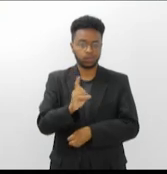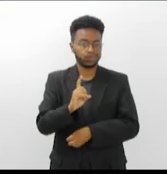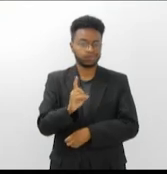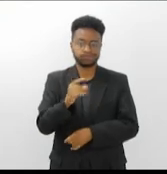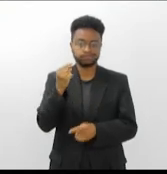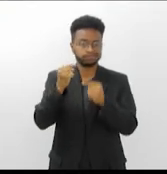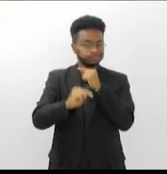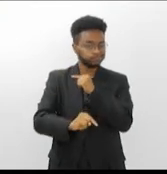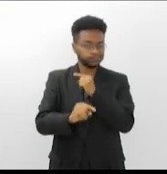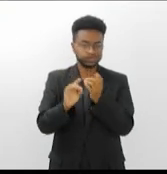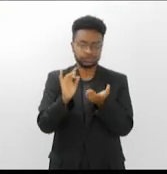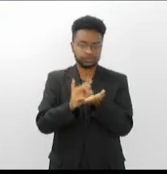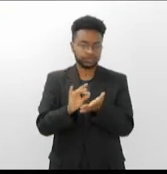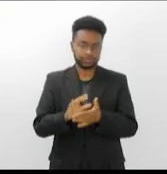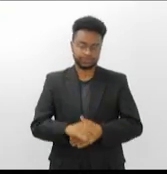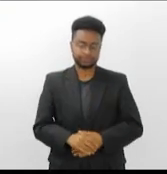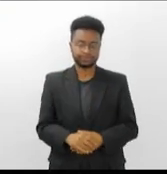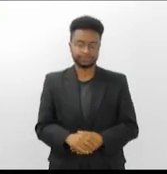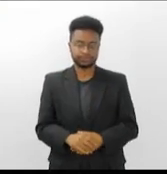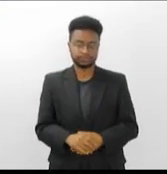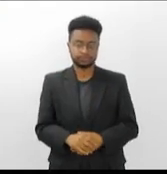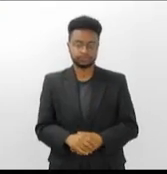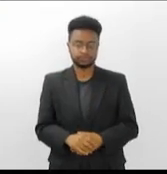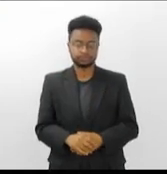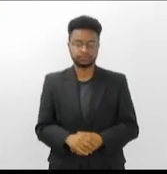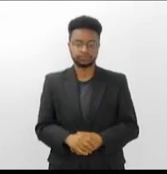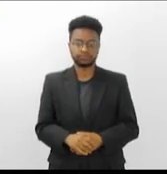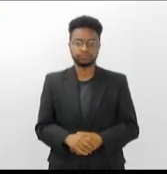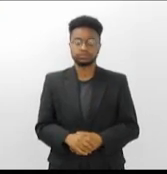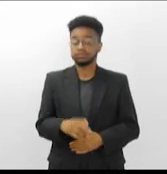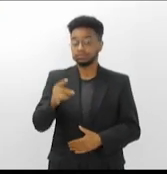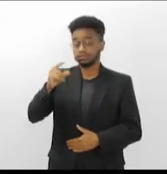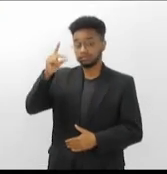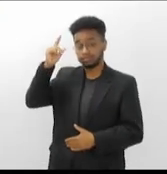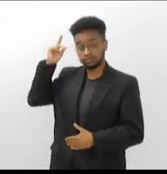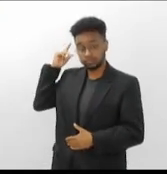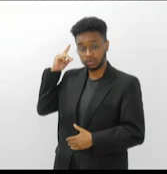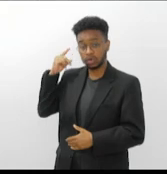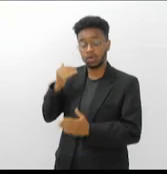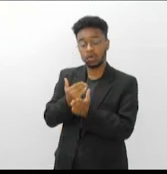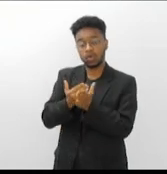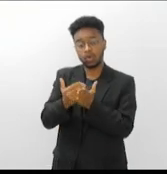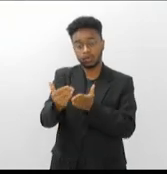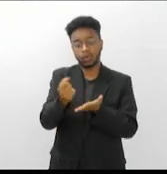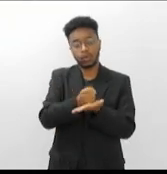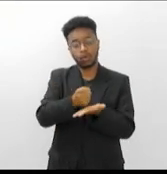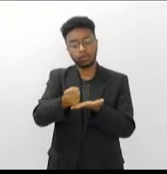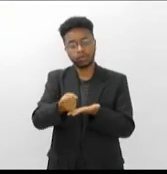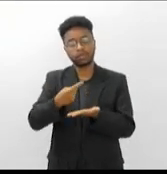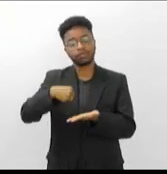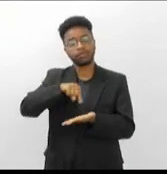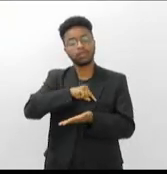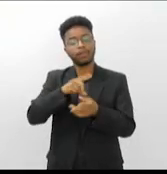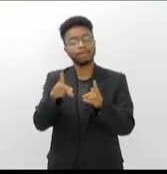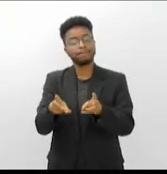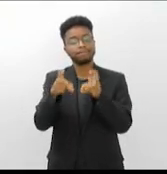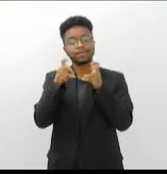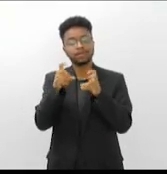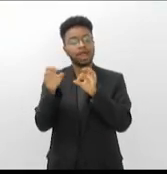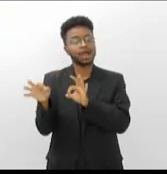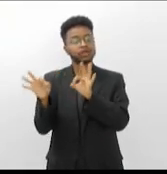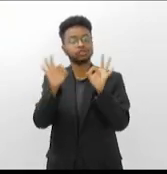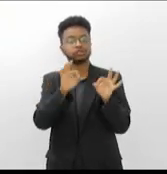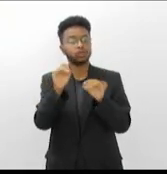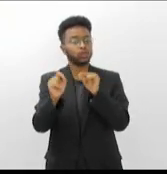na realidade. Desde que essa concessão começou, o que nós estamos